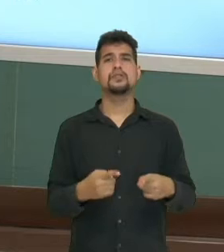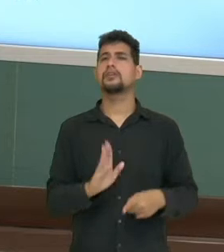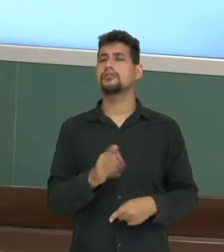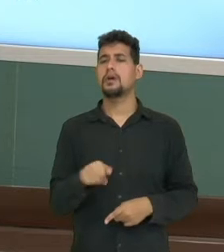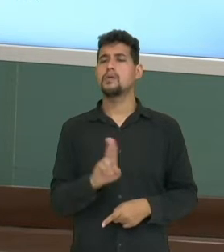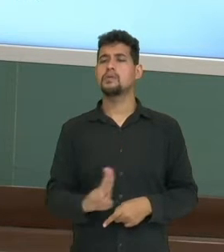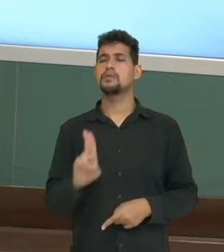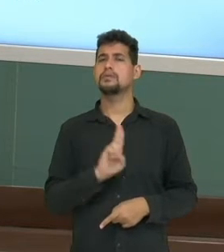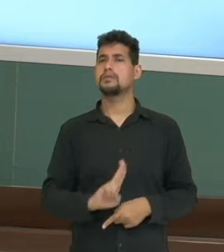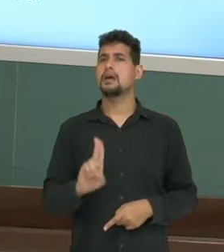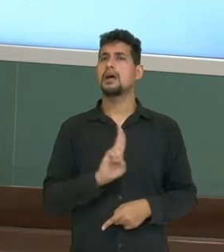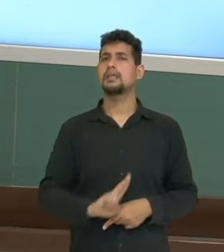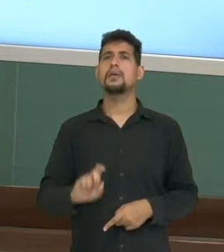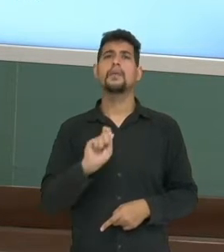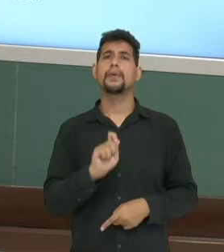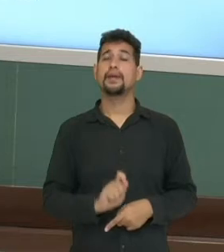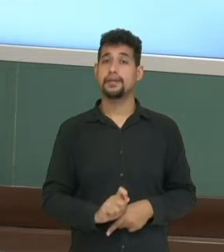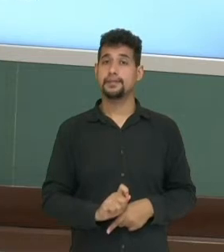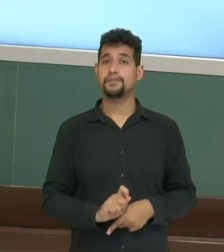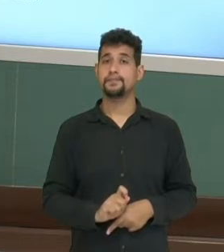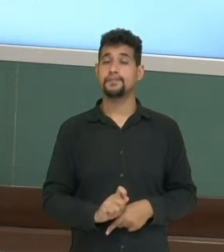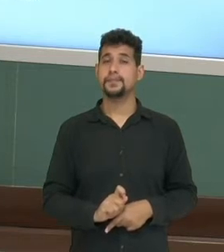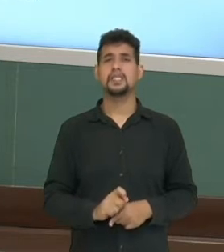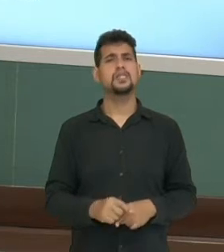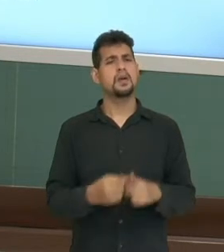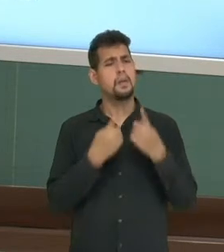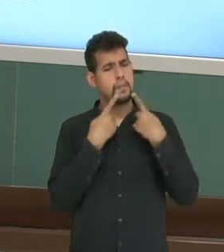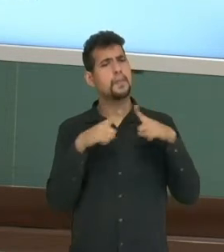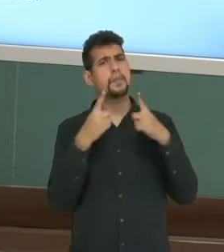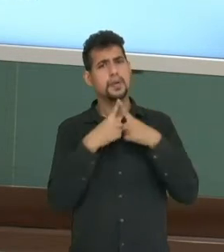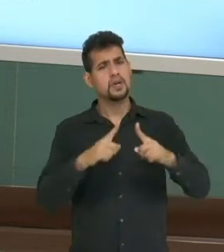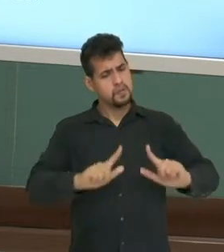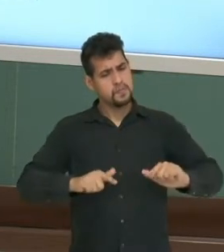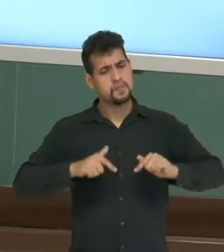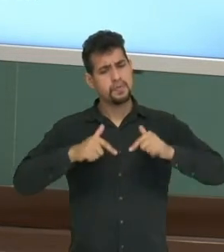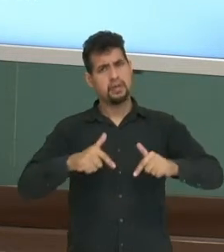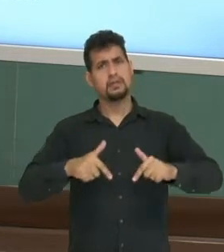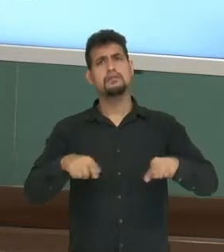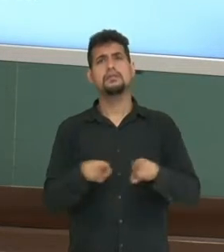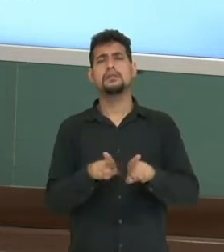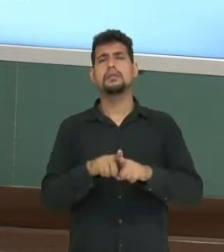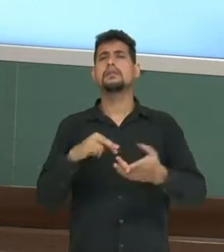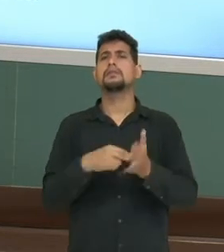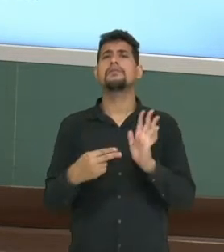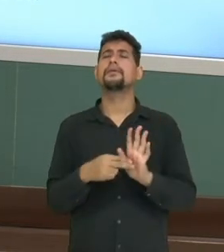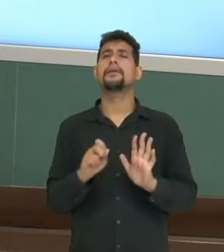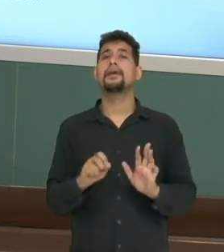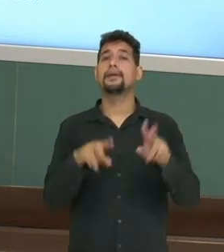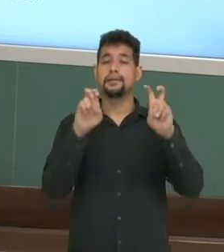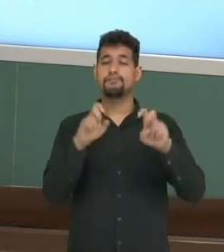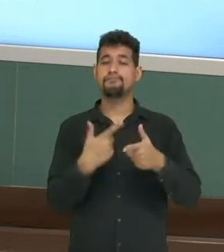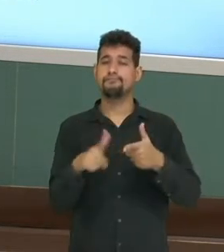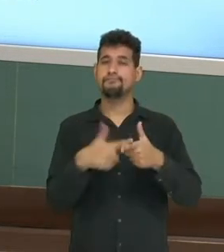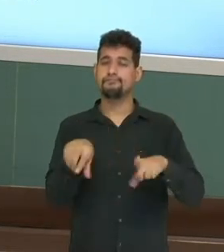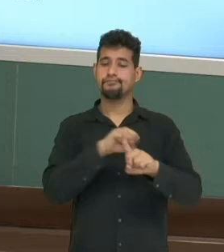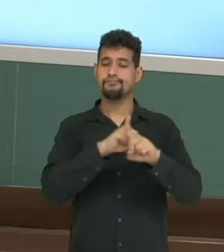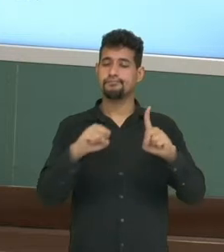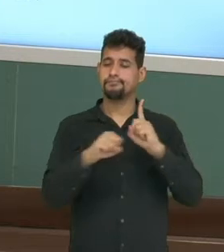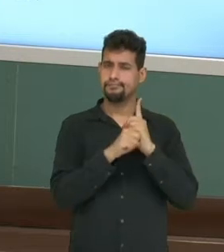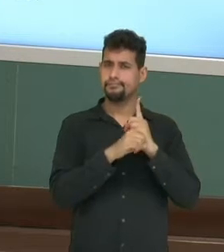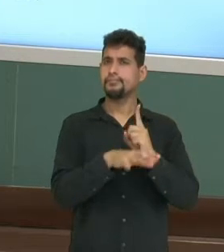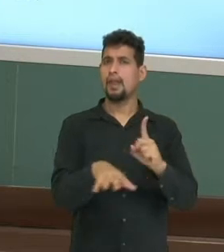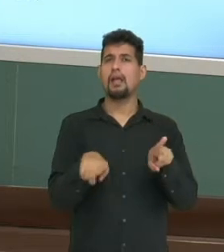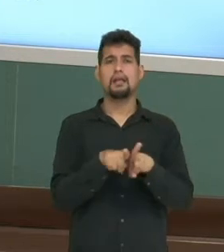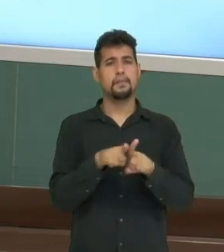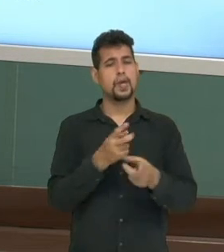usada como instrumento, portanto, de protesto. As músicas de protesto, elas abordavam problemas sociais,